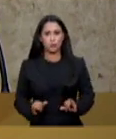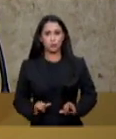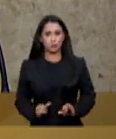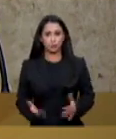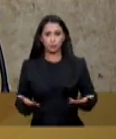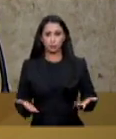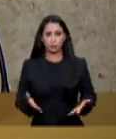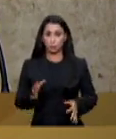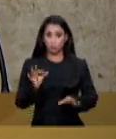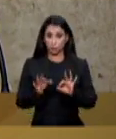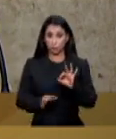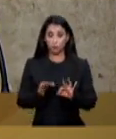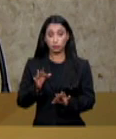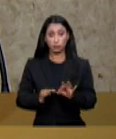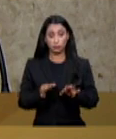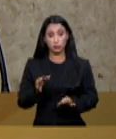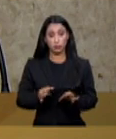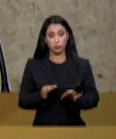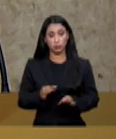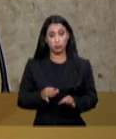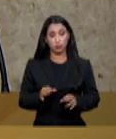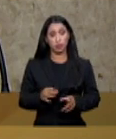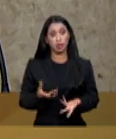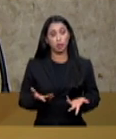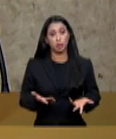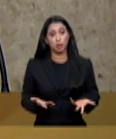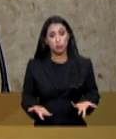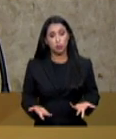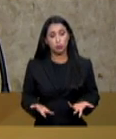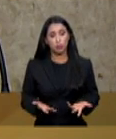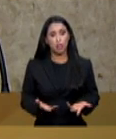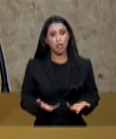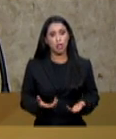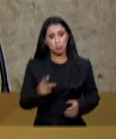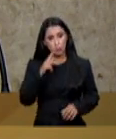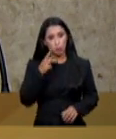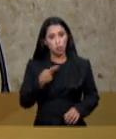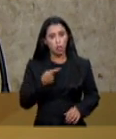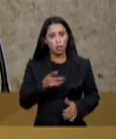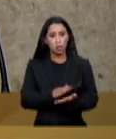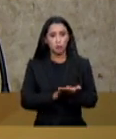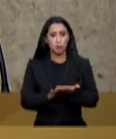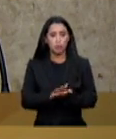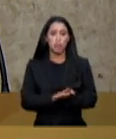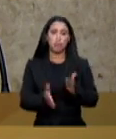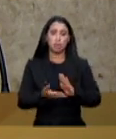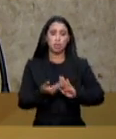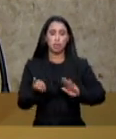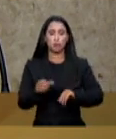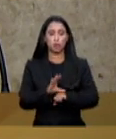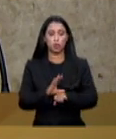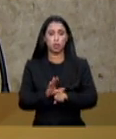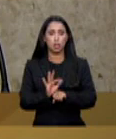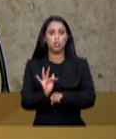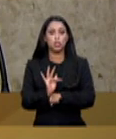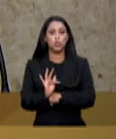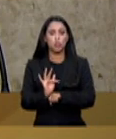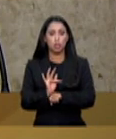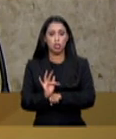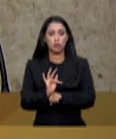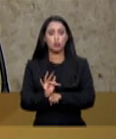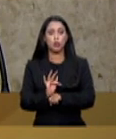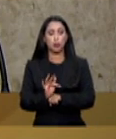vamos julgar de acordo com o conhecimento próprio. Então, eu afastar da inconstitucionalidade formal